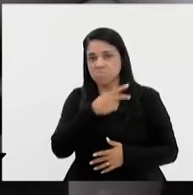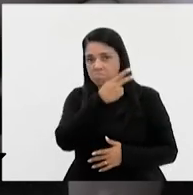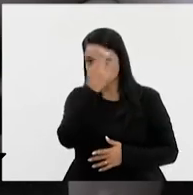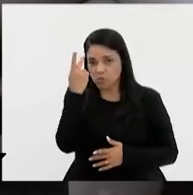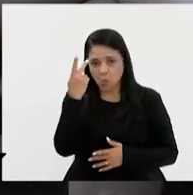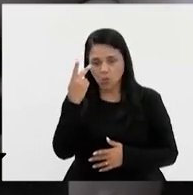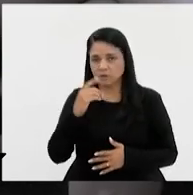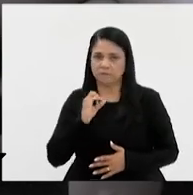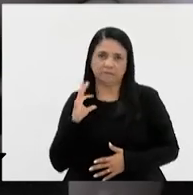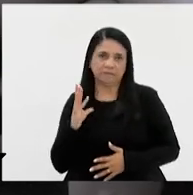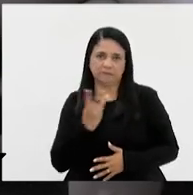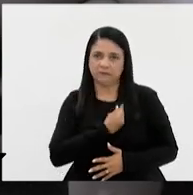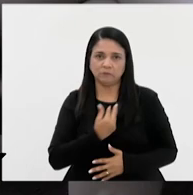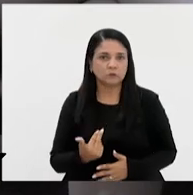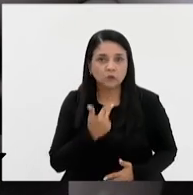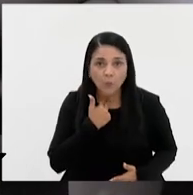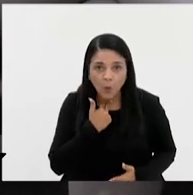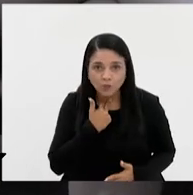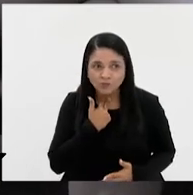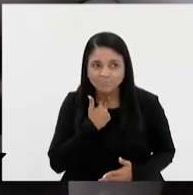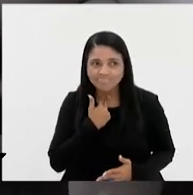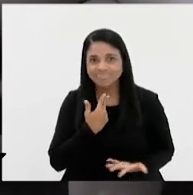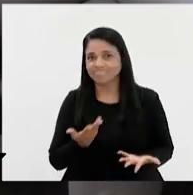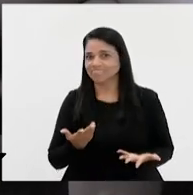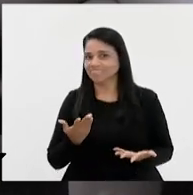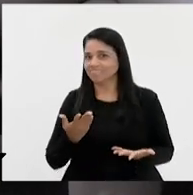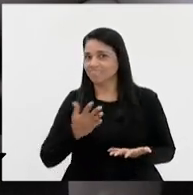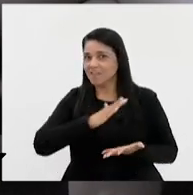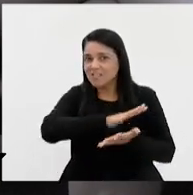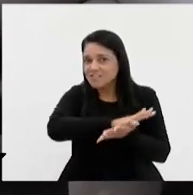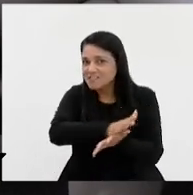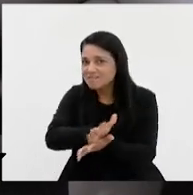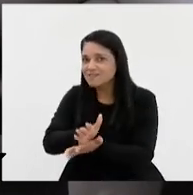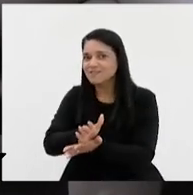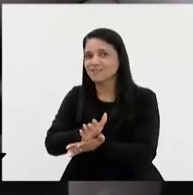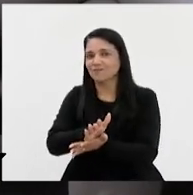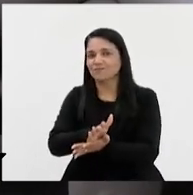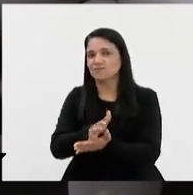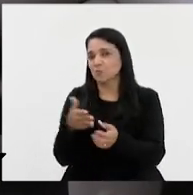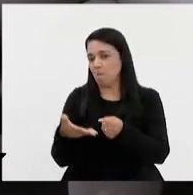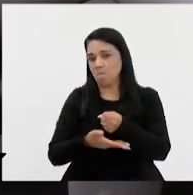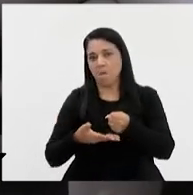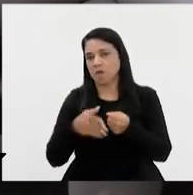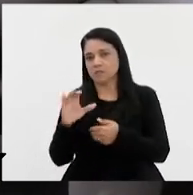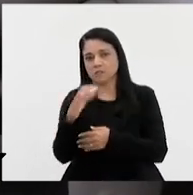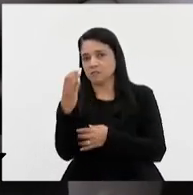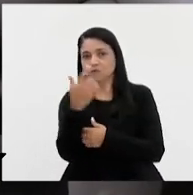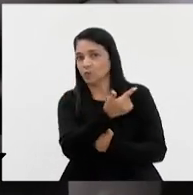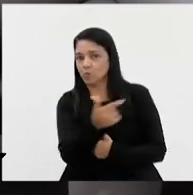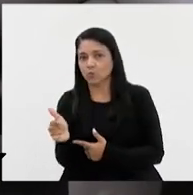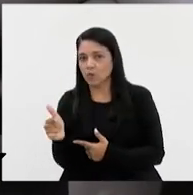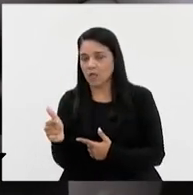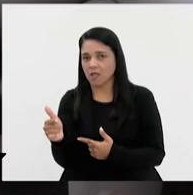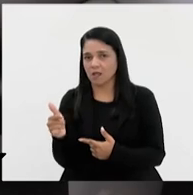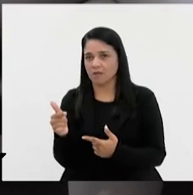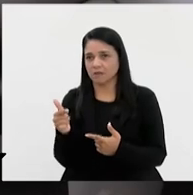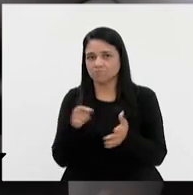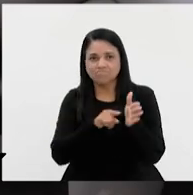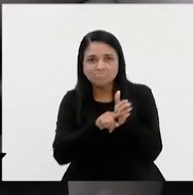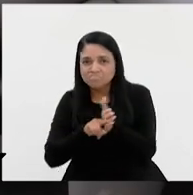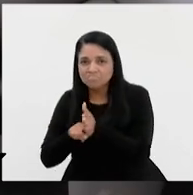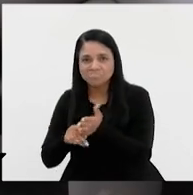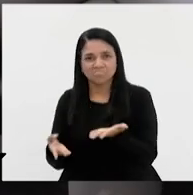está estabelecendo uma discriminação sem base científica. É só a gente pegar aqui a justificativa, ela não faz